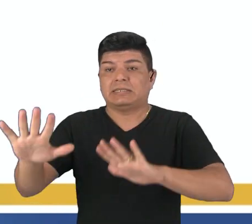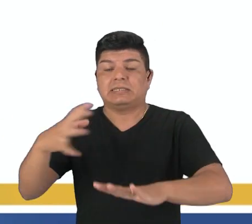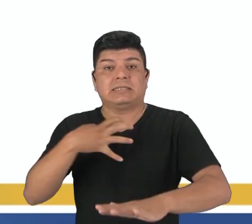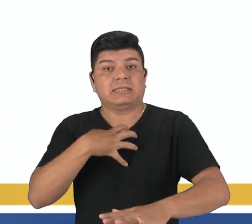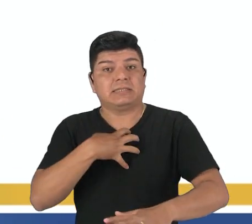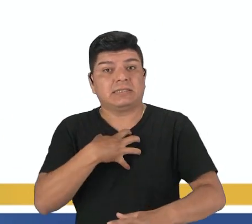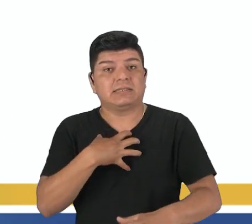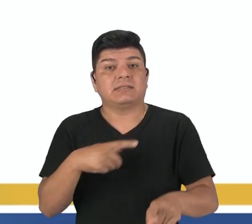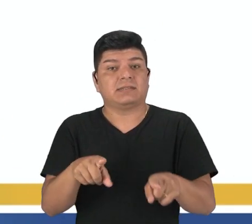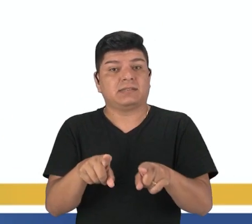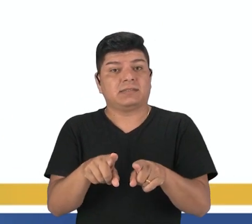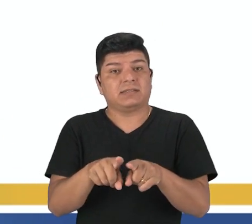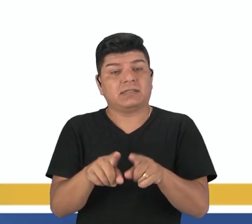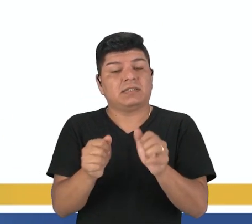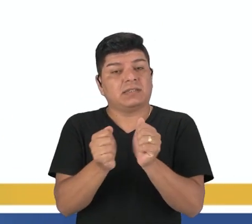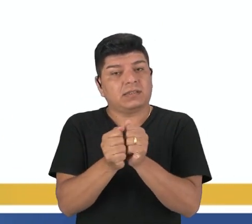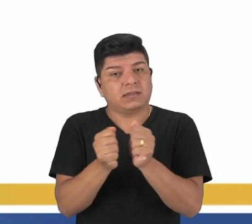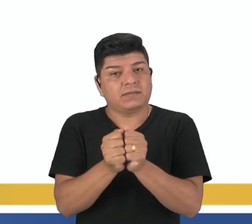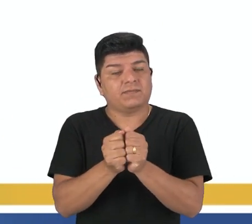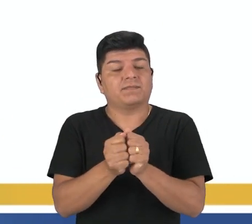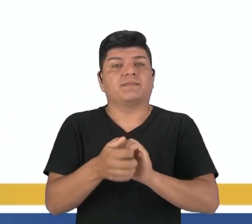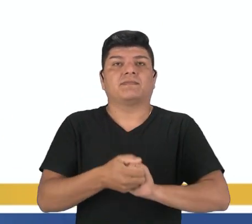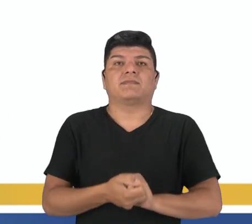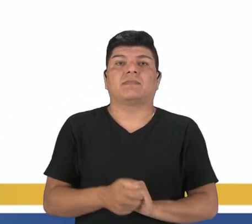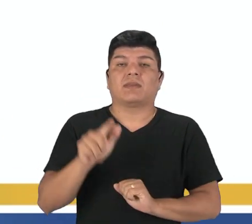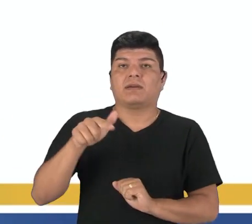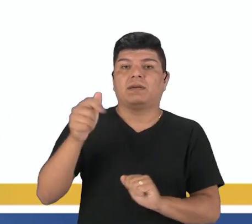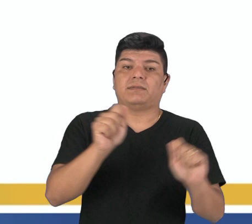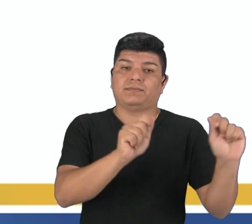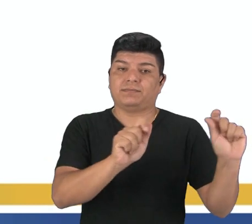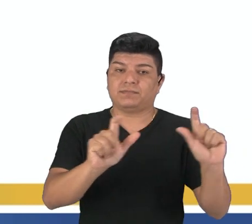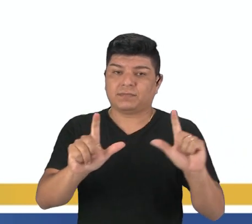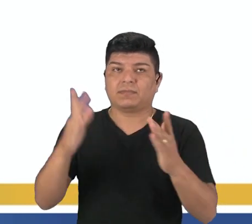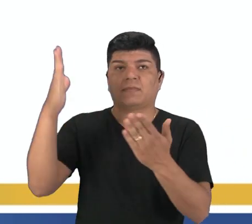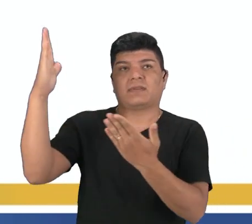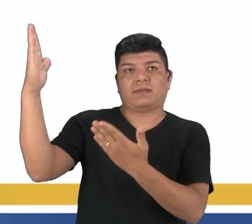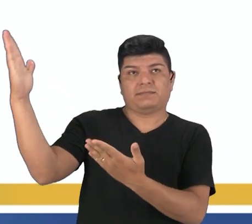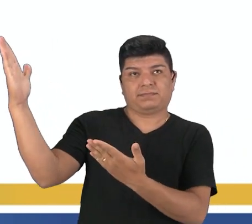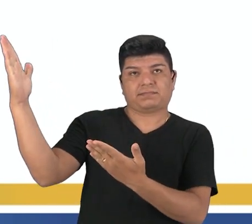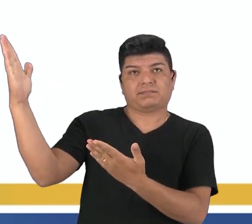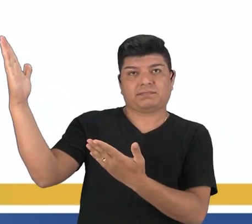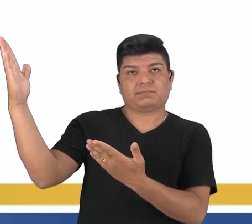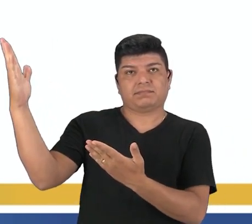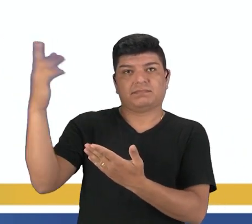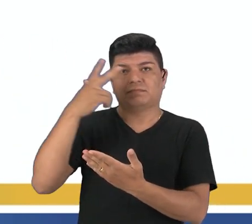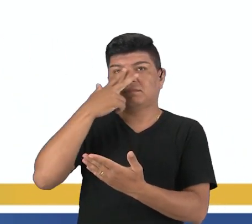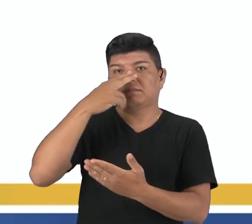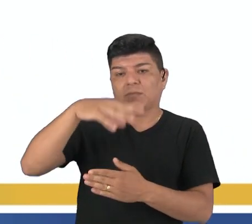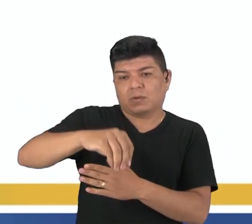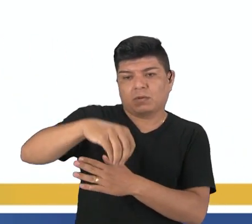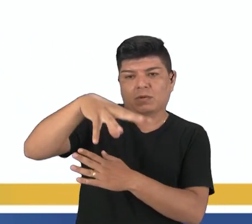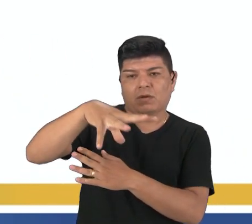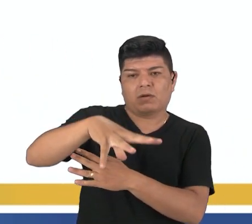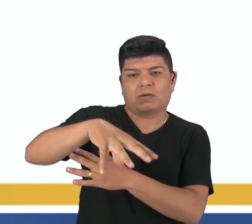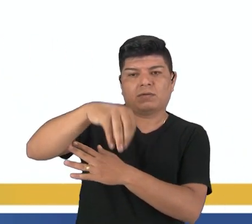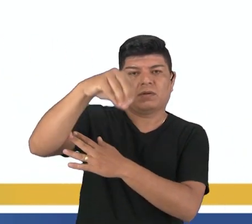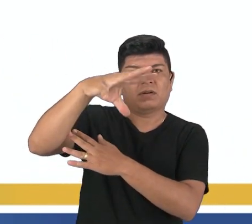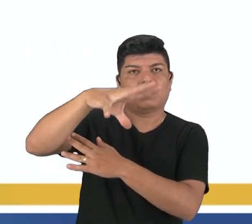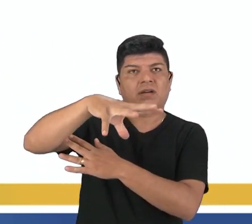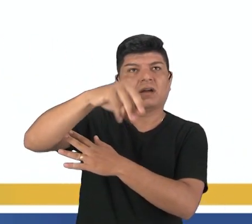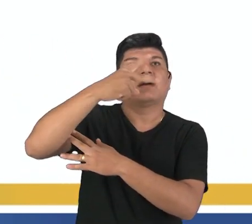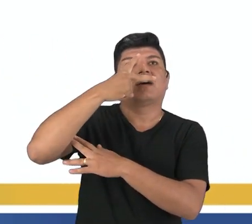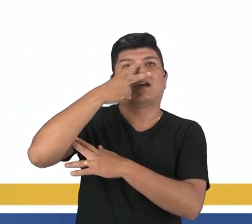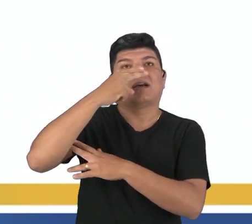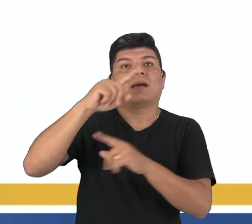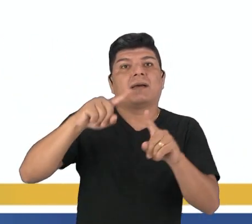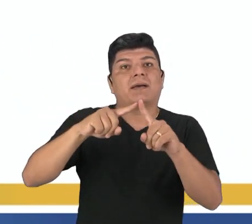participante dessa obra. Olha essa outra aqui, que interessante, gente. Parece os tentáculos de um polvo, né? Só que nessa obra ele